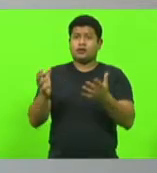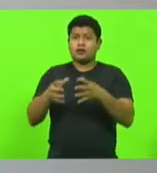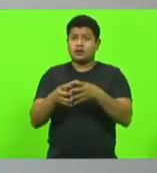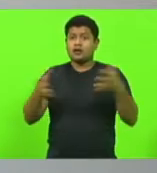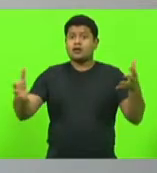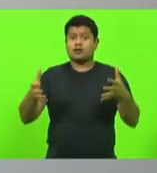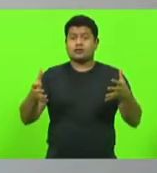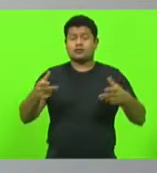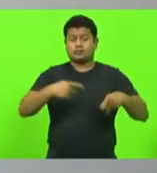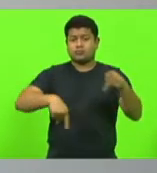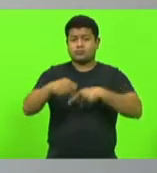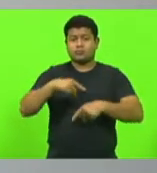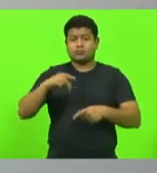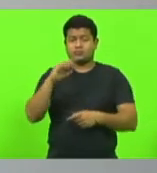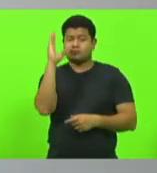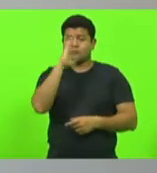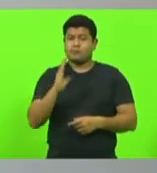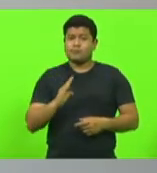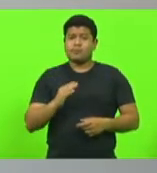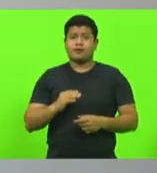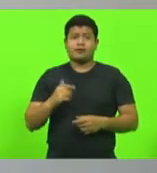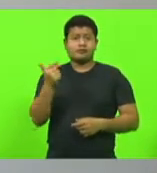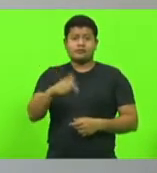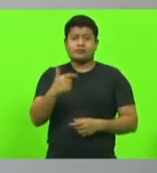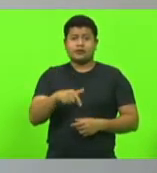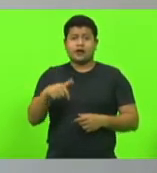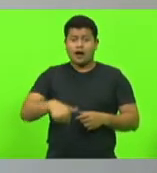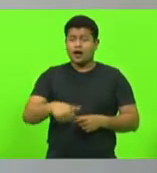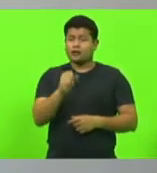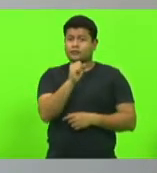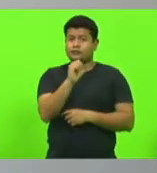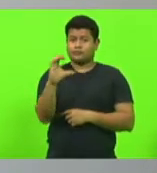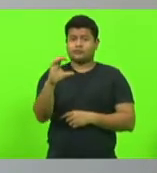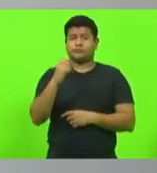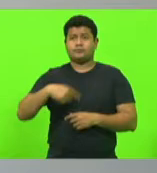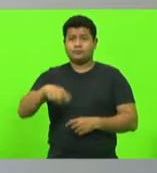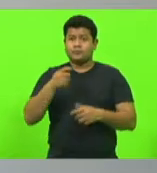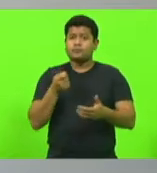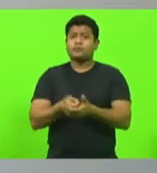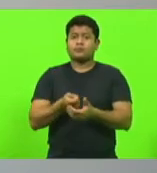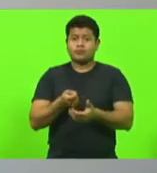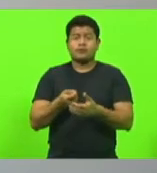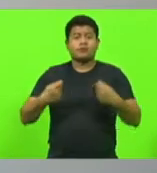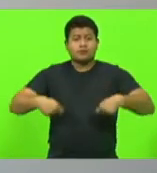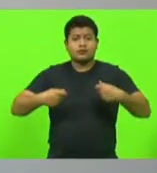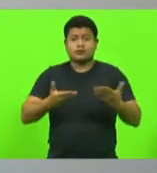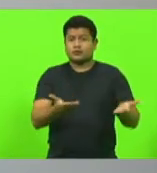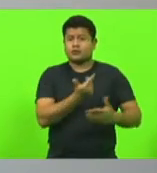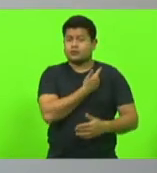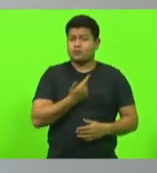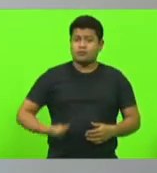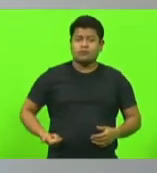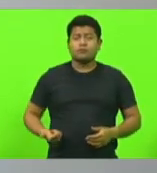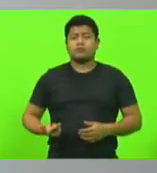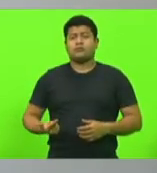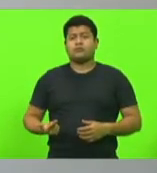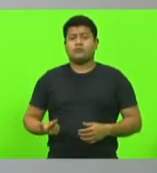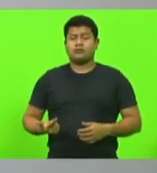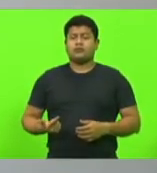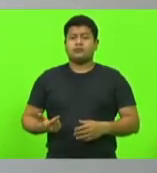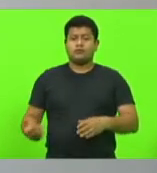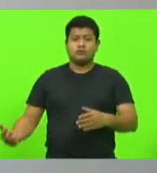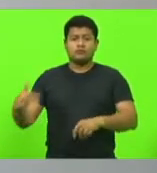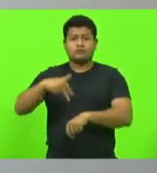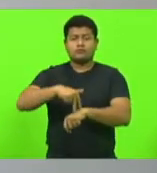população brasileira não tem, especialmente Santa Catarina, nós precisamos que o governo tenha esse posicionamento e venha, de